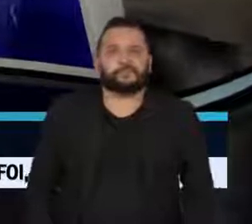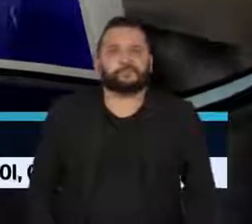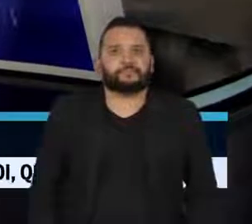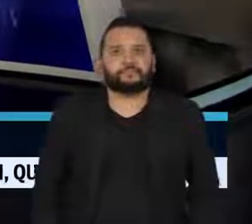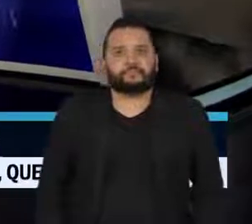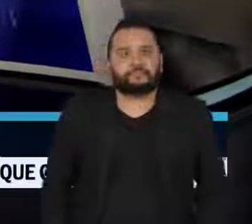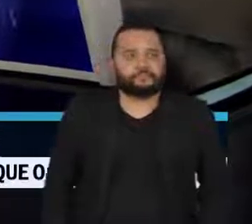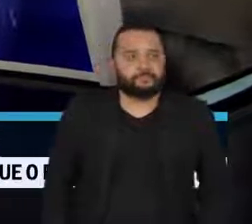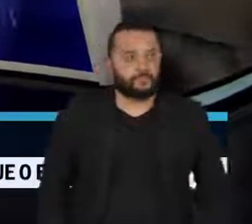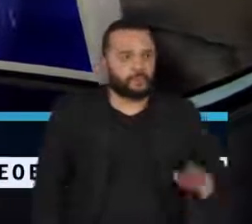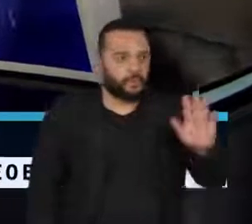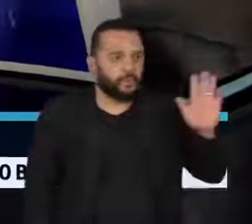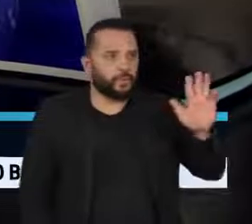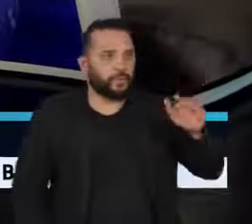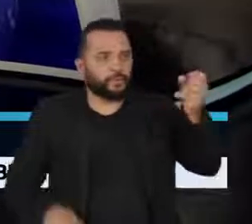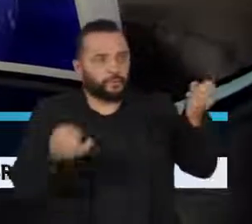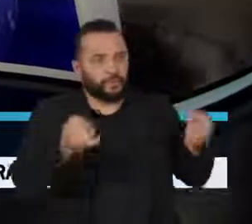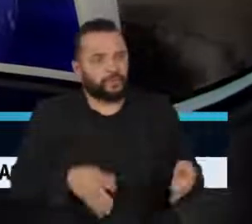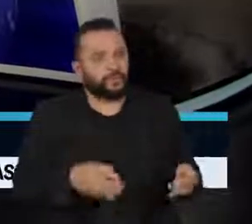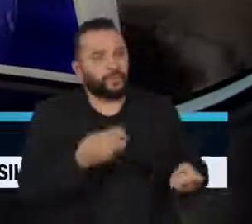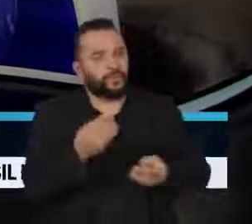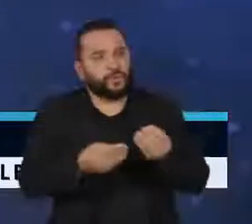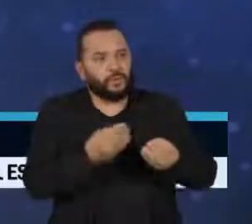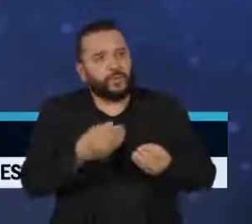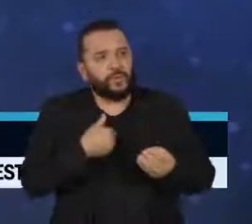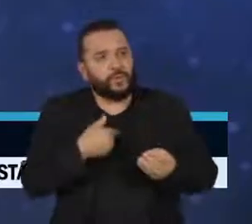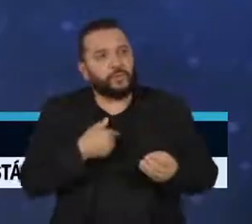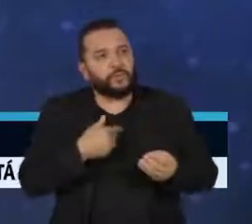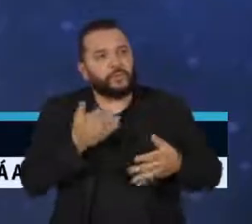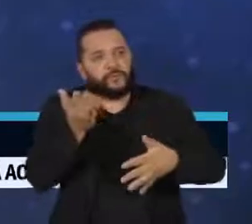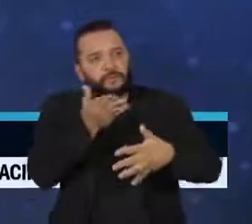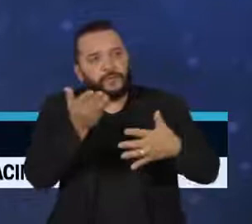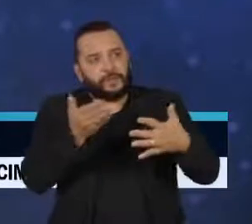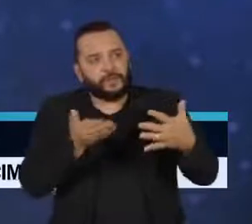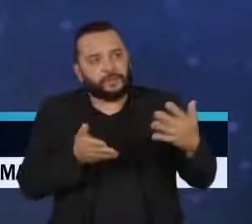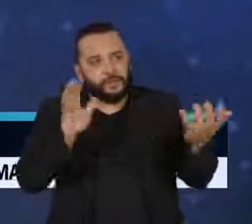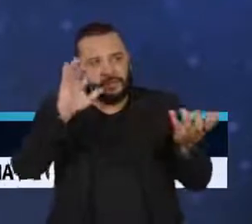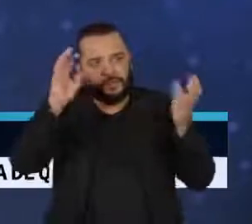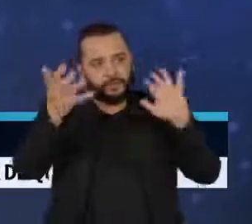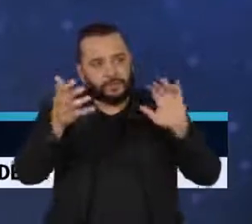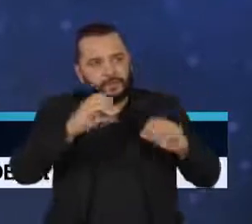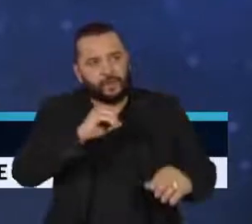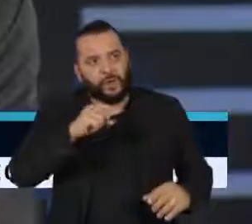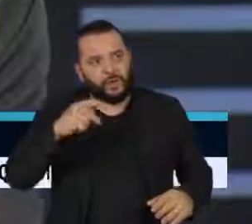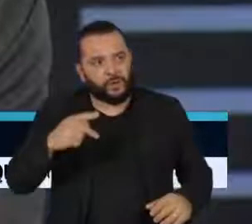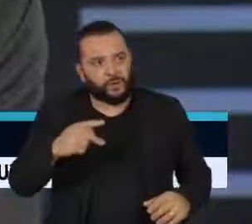Alexandre, Lula destacou as ações de financiamento climático na COP. O que lhe parece mais urgente?